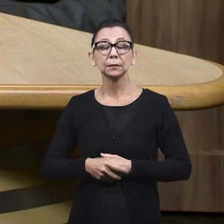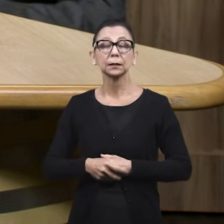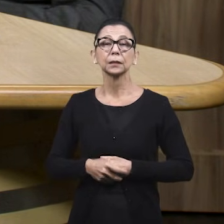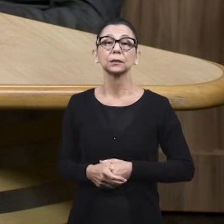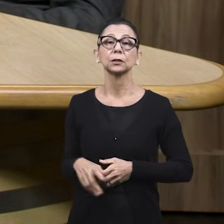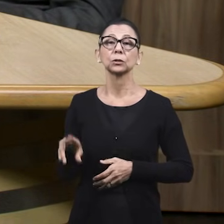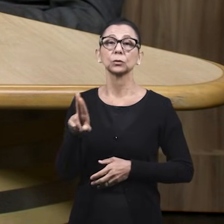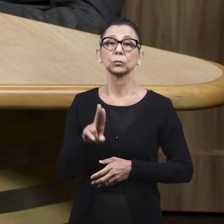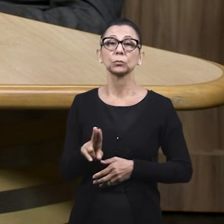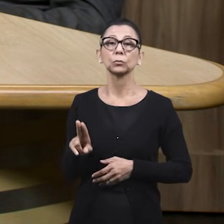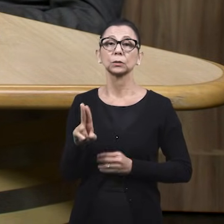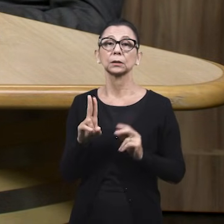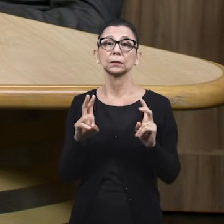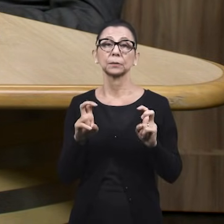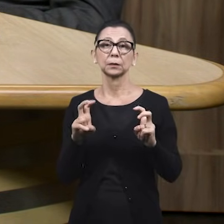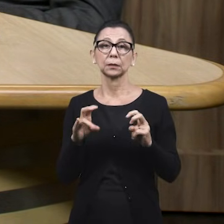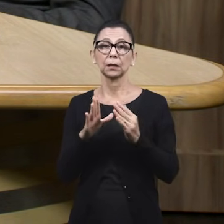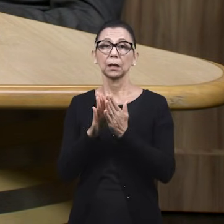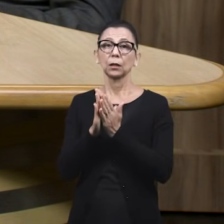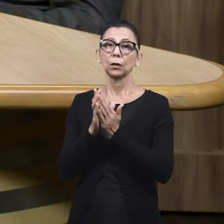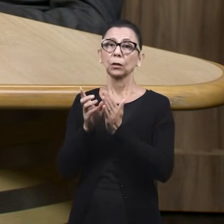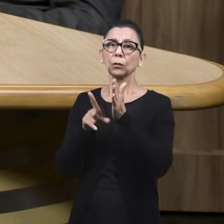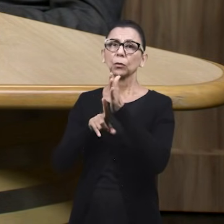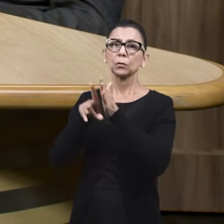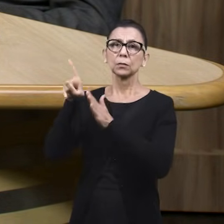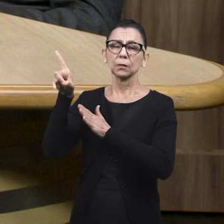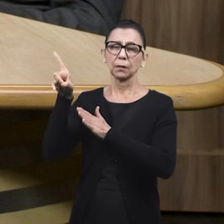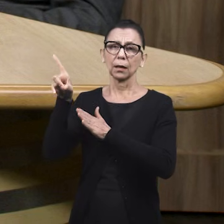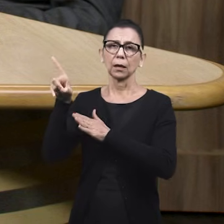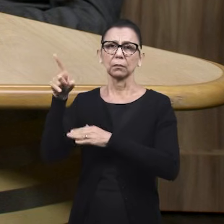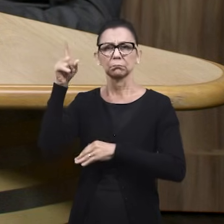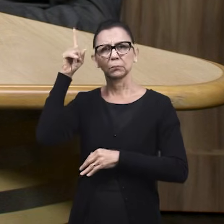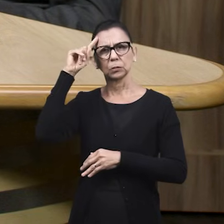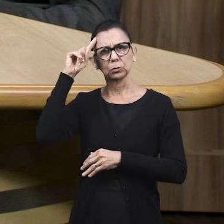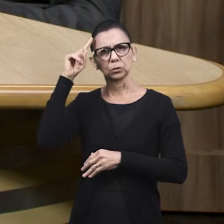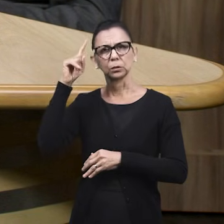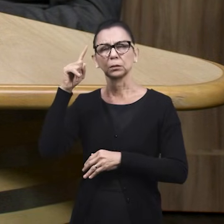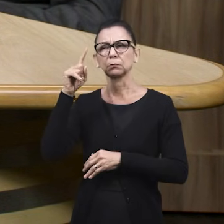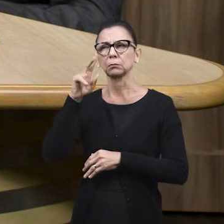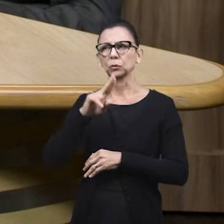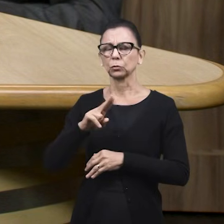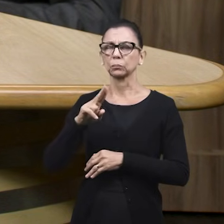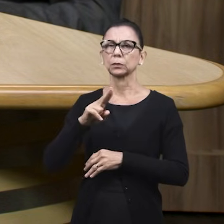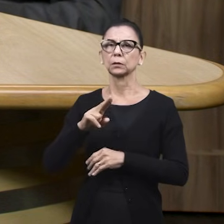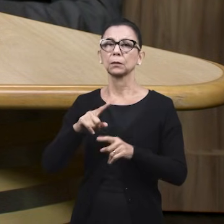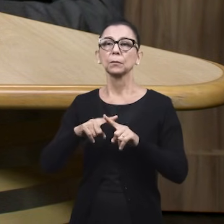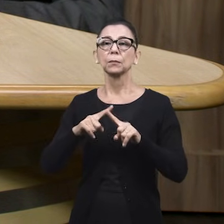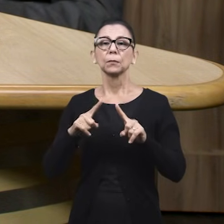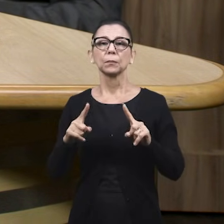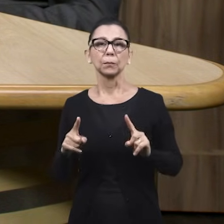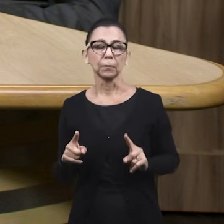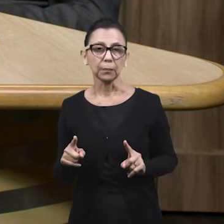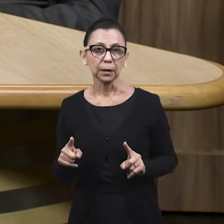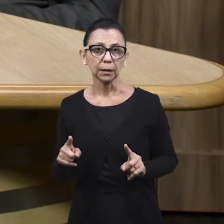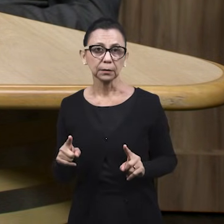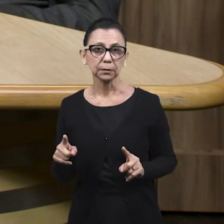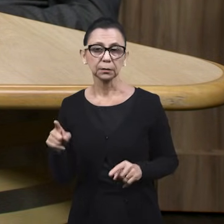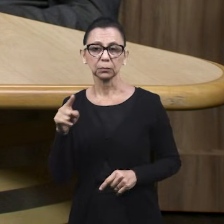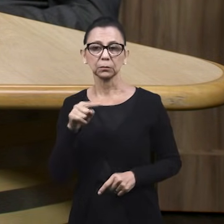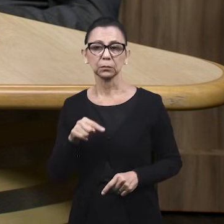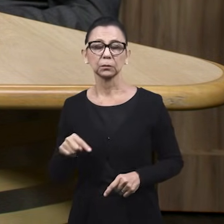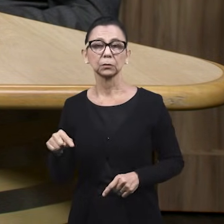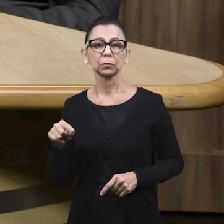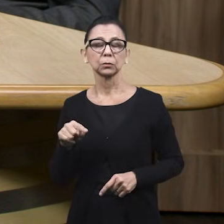A gente usa muito essa expressão de consulta à palavra no nosso dia a dia. Sim. Mas o que nós